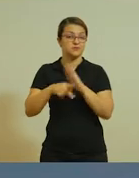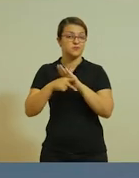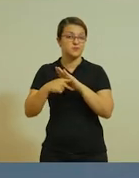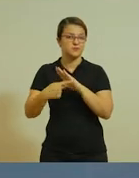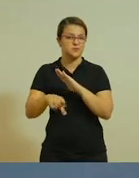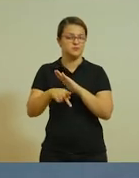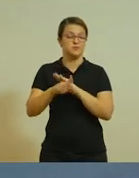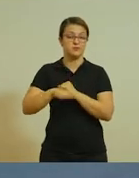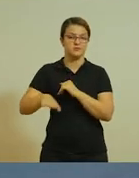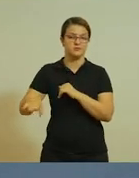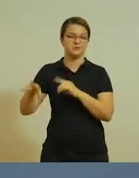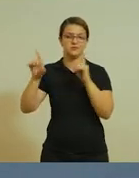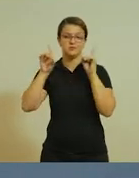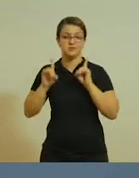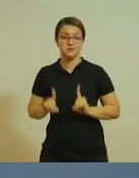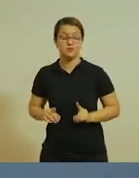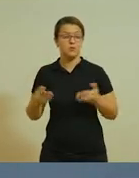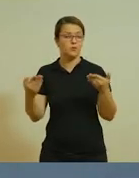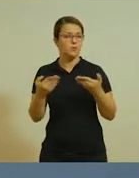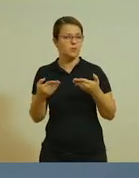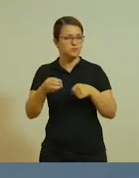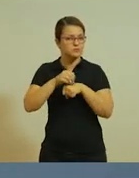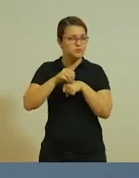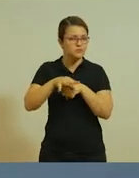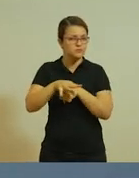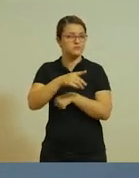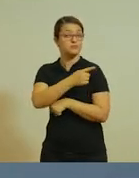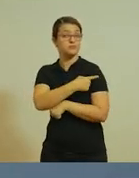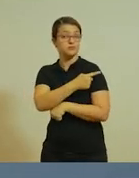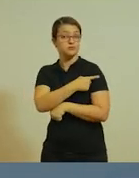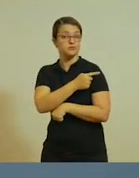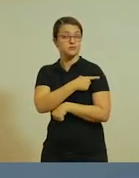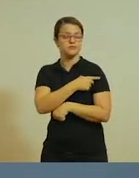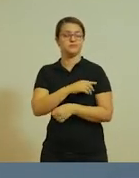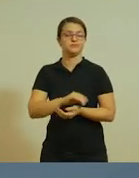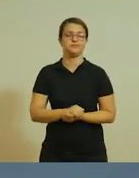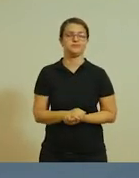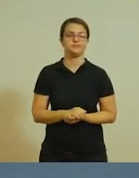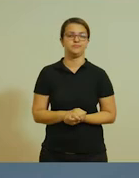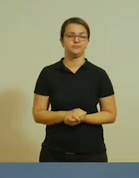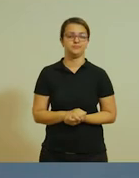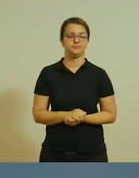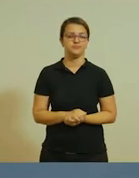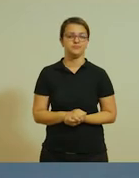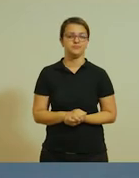Hoje nós vamos conversar sobre as atividades sugeridas para o primeiro ano.